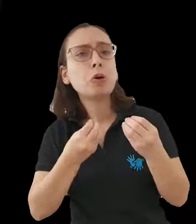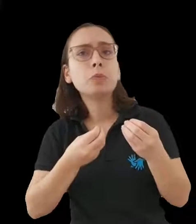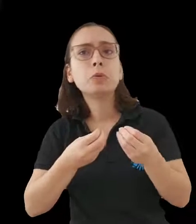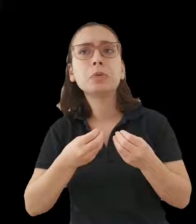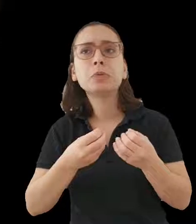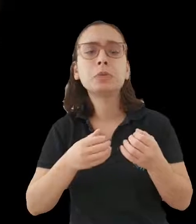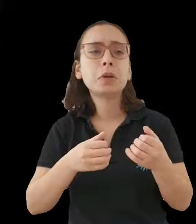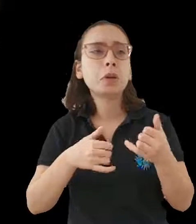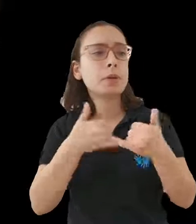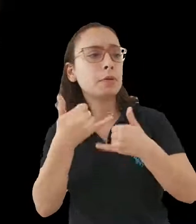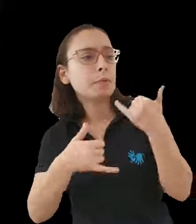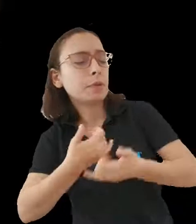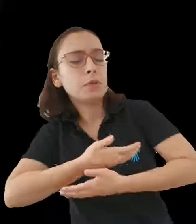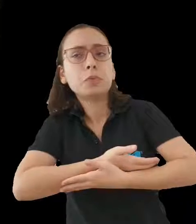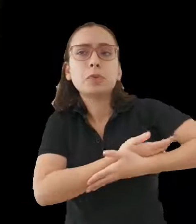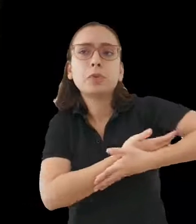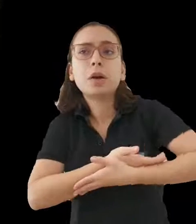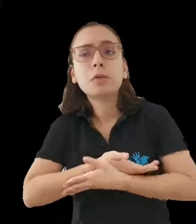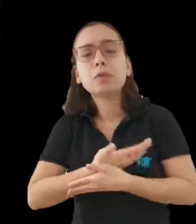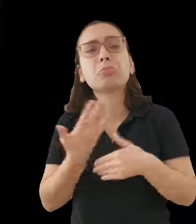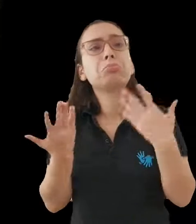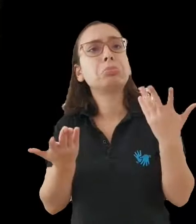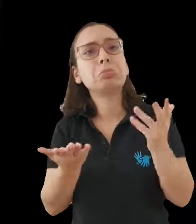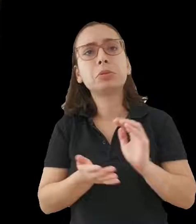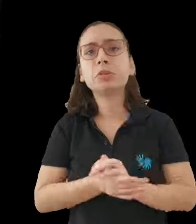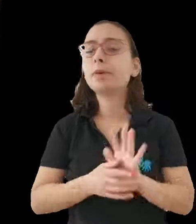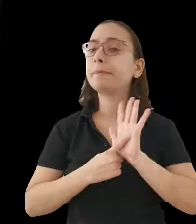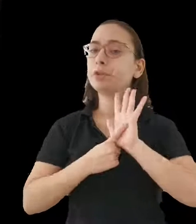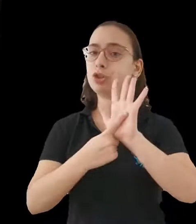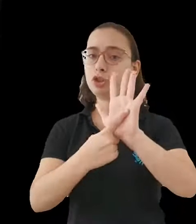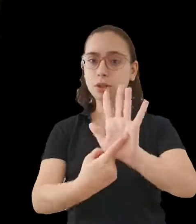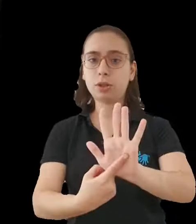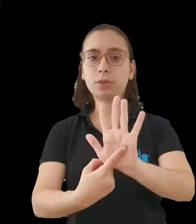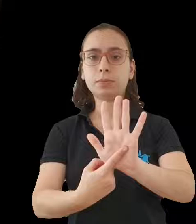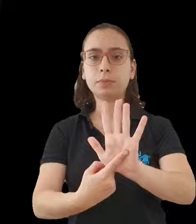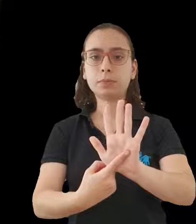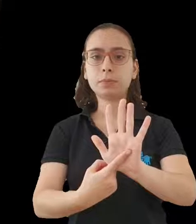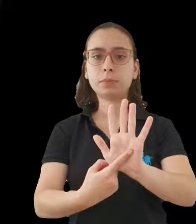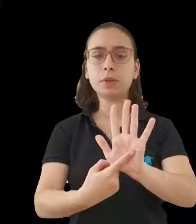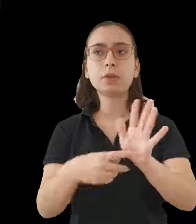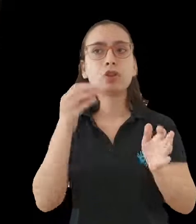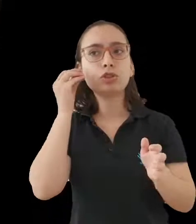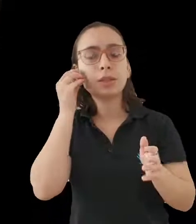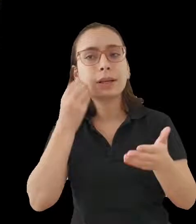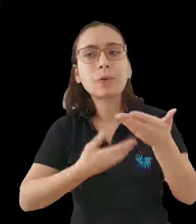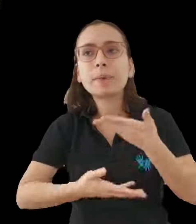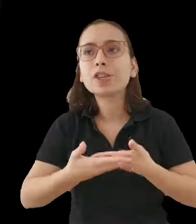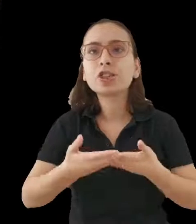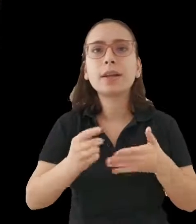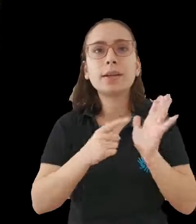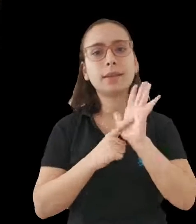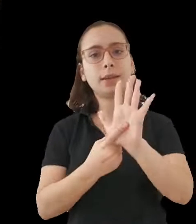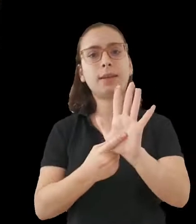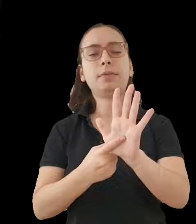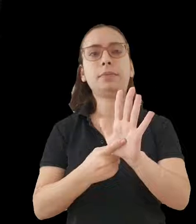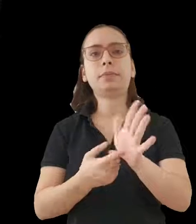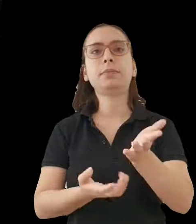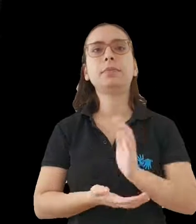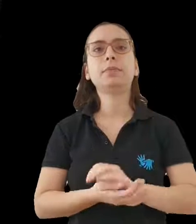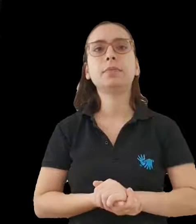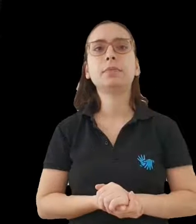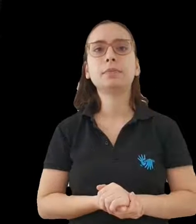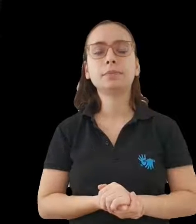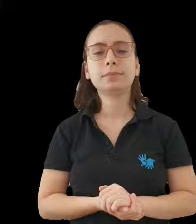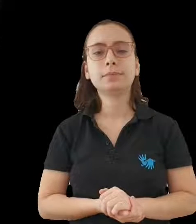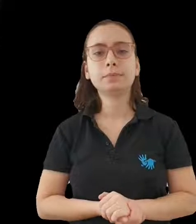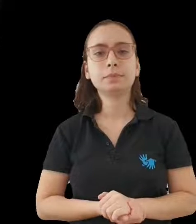vamos conversando. Eu queria começar mostrando para vocês, deixa eu tentar compartilhar a tela aqui,